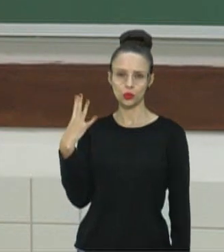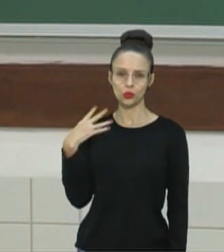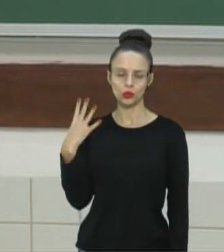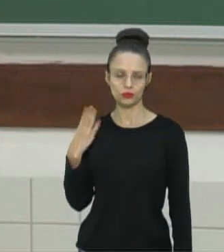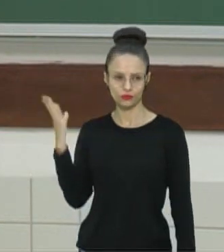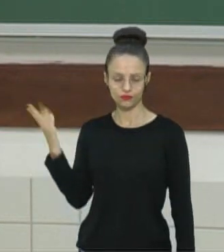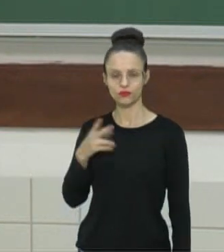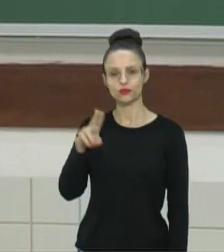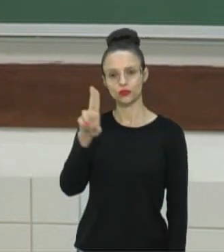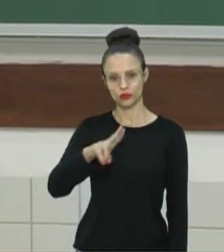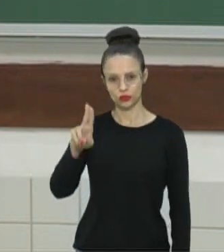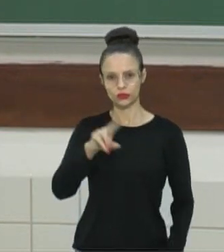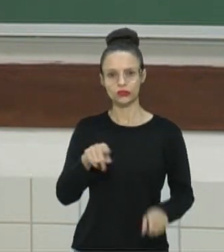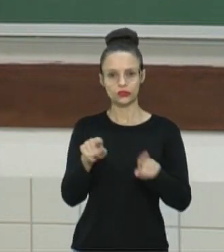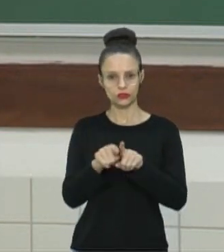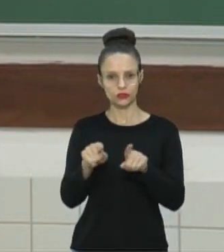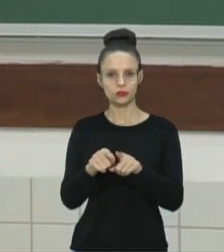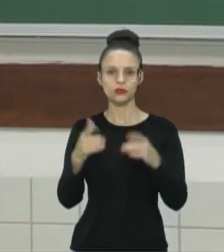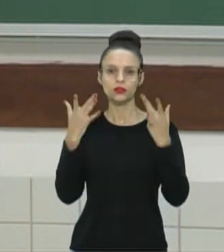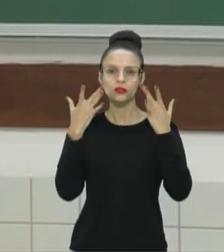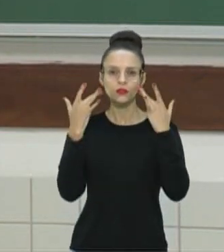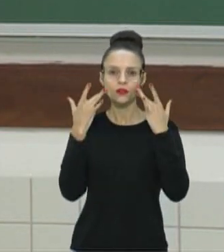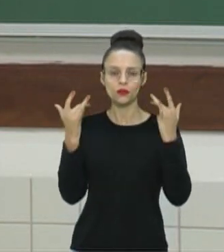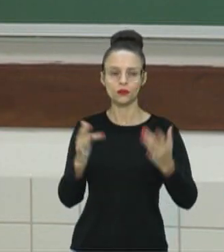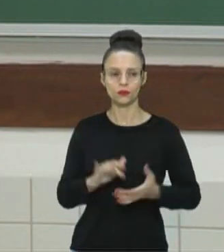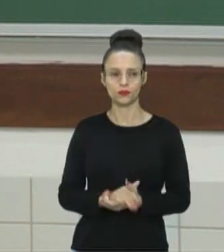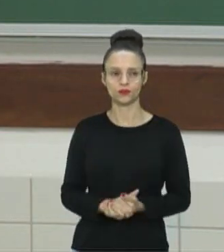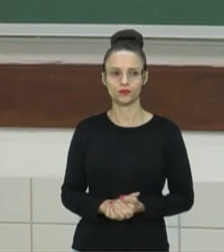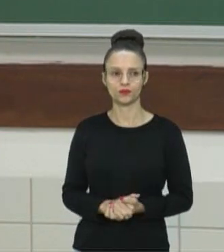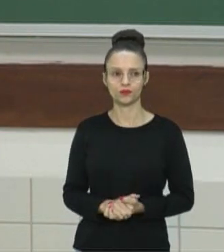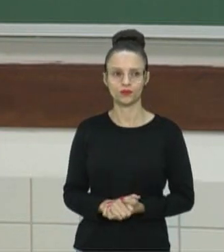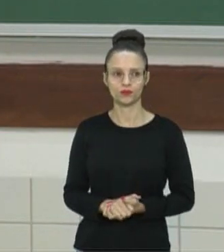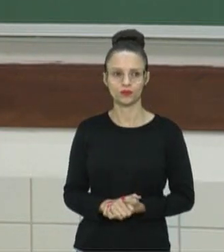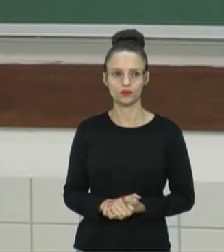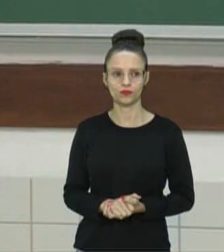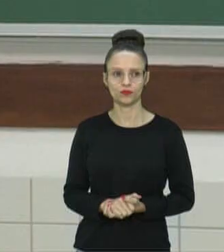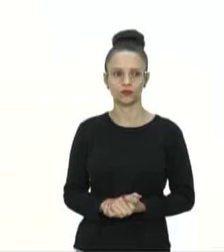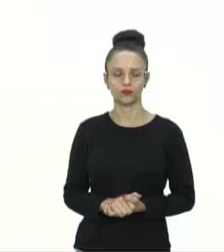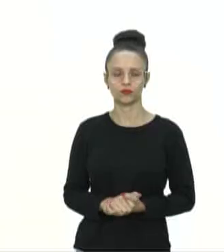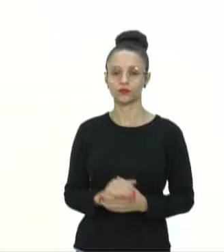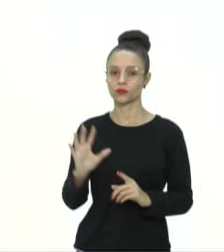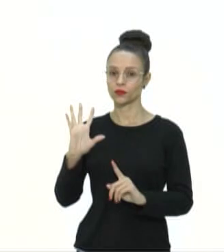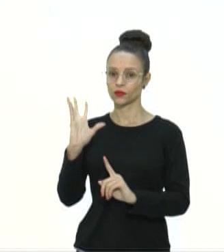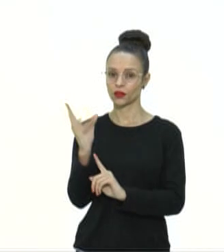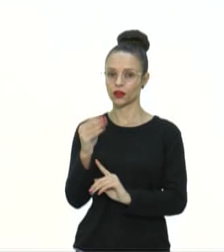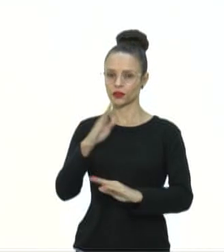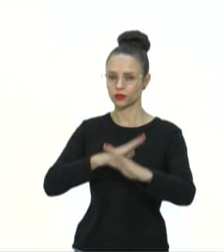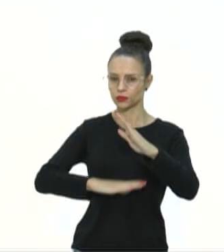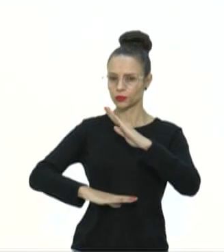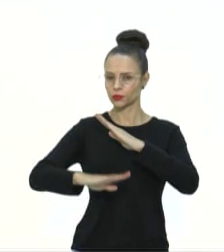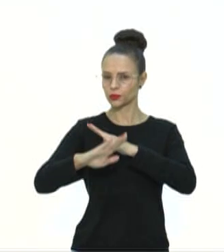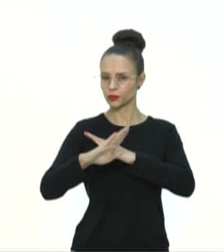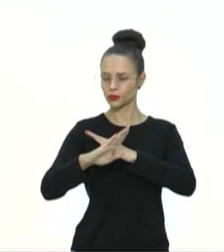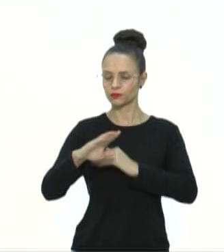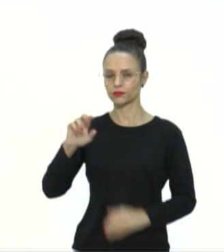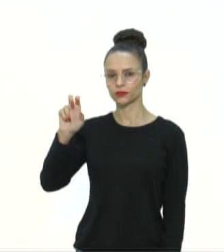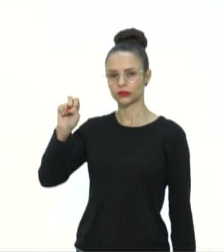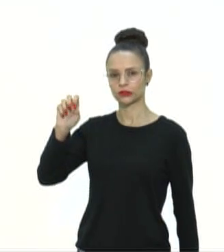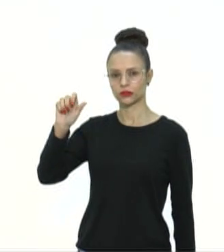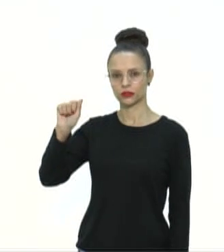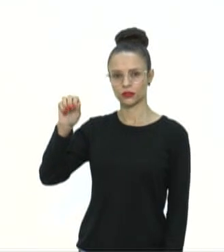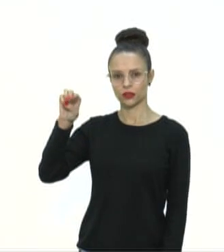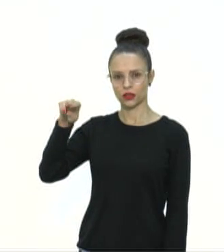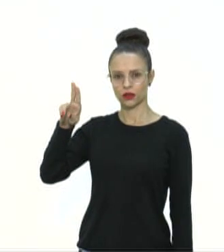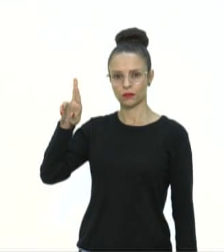leques utilizados também no teatro Kabuki. A arte dos samurais. Os